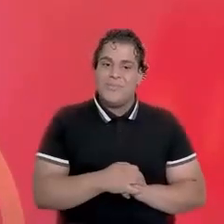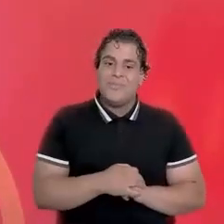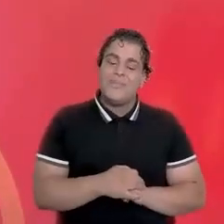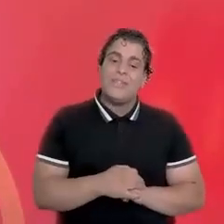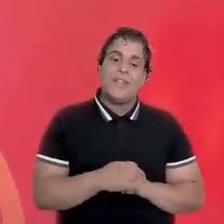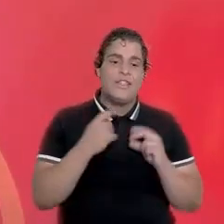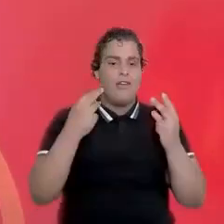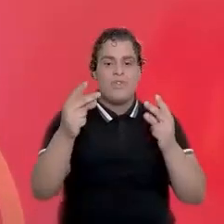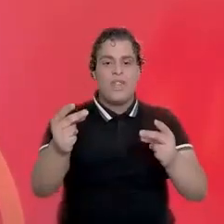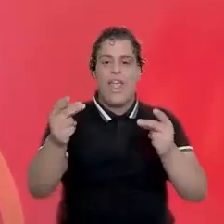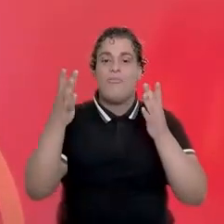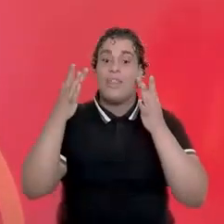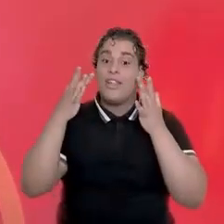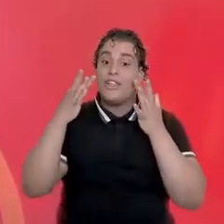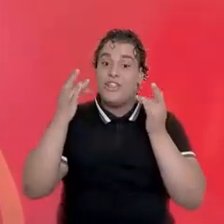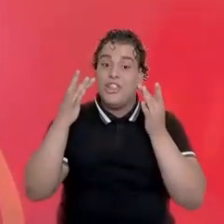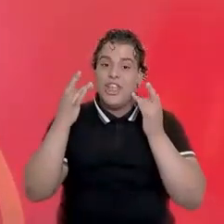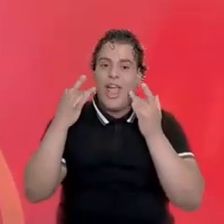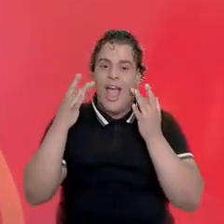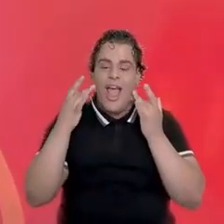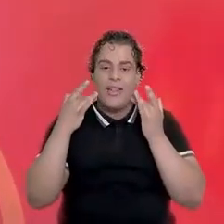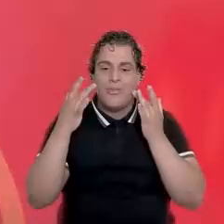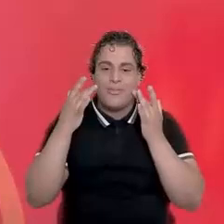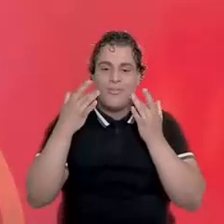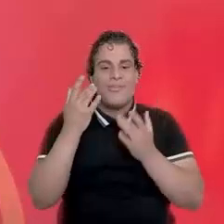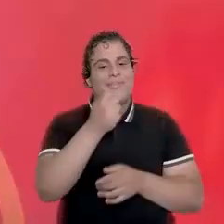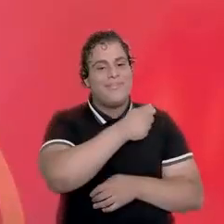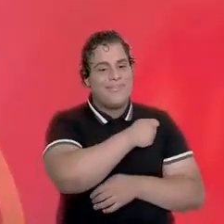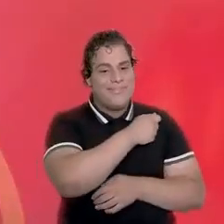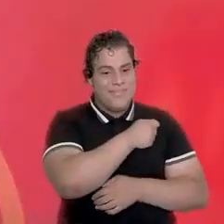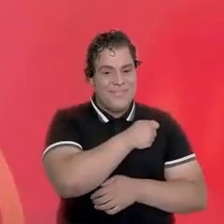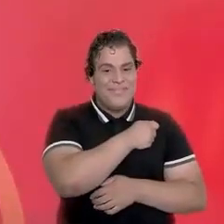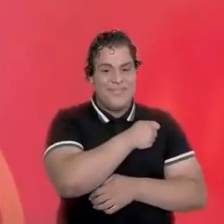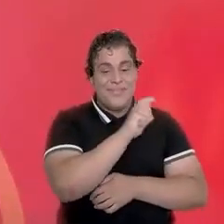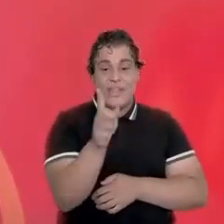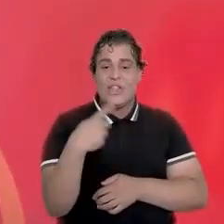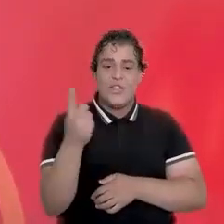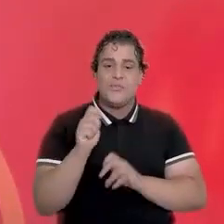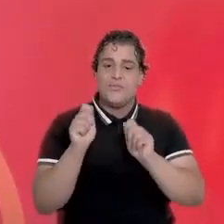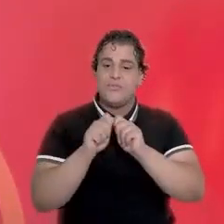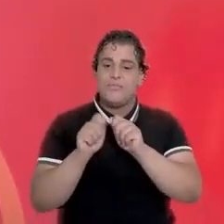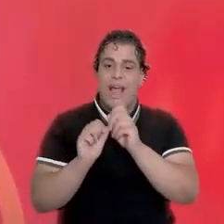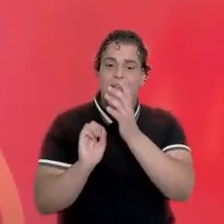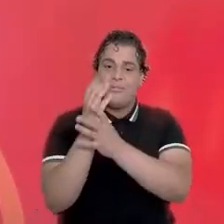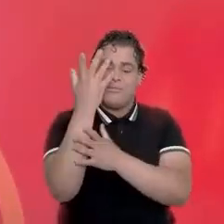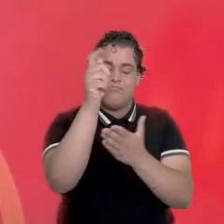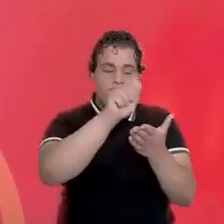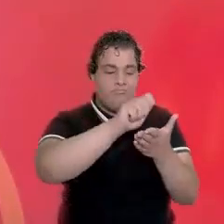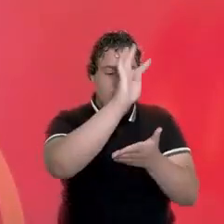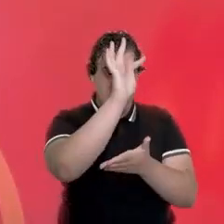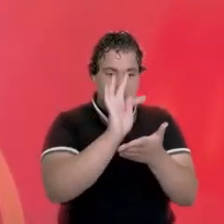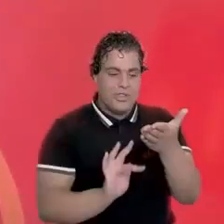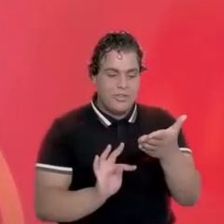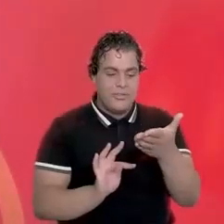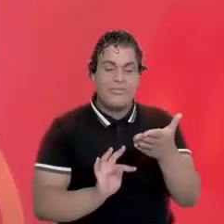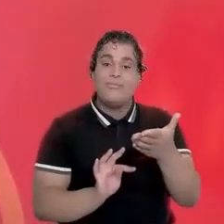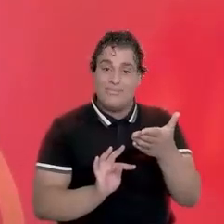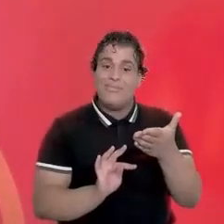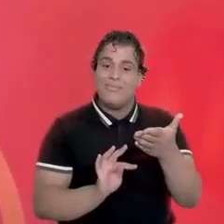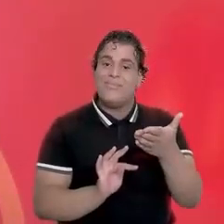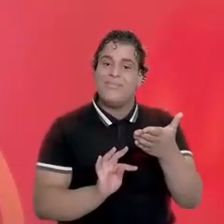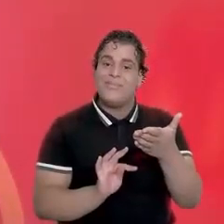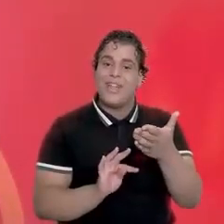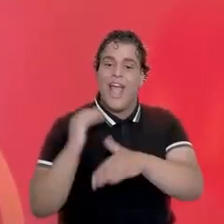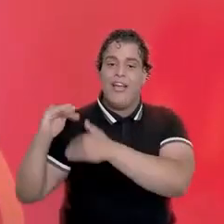fazia teatro com os alunos, né? A gente criava o texto, e isso